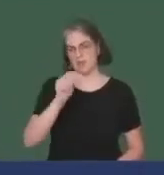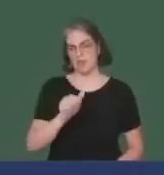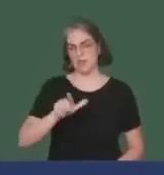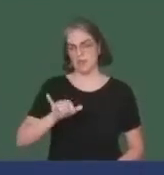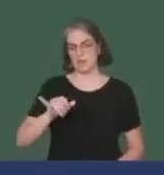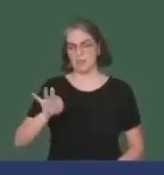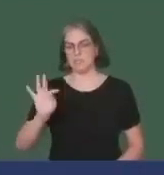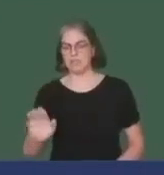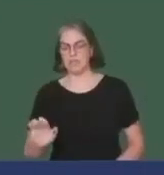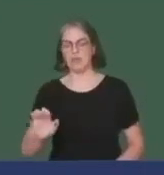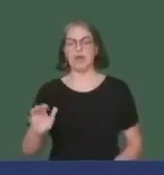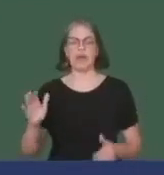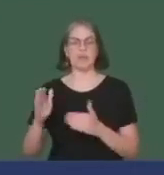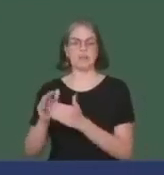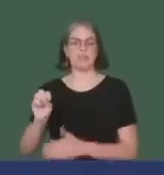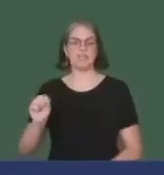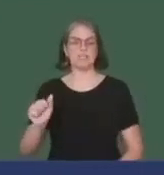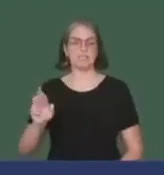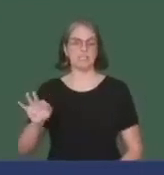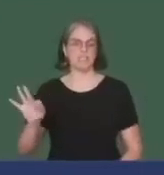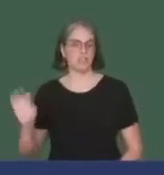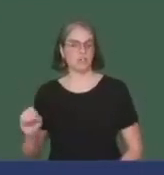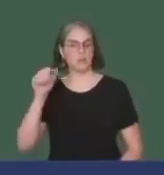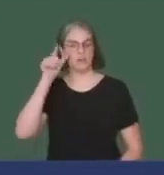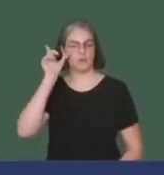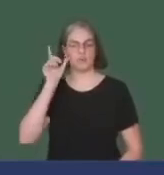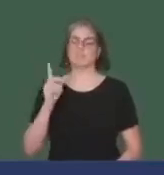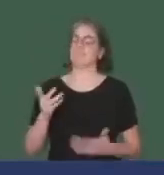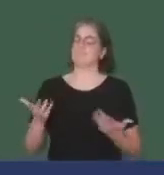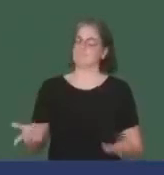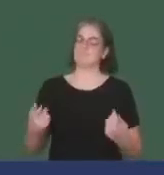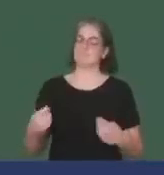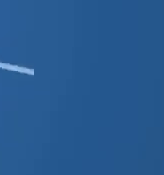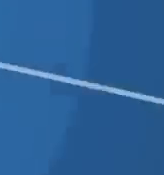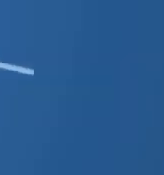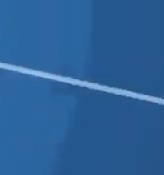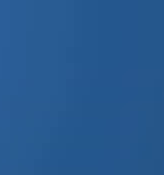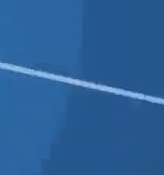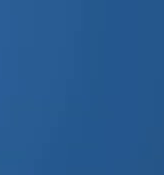sargento ontem. Por isso, precisa ser execrado publicamente.